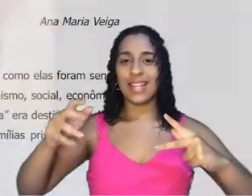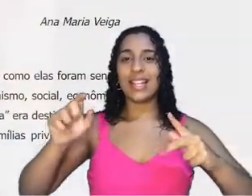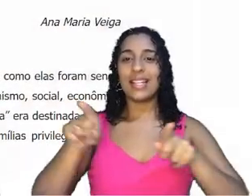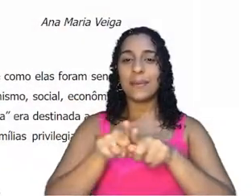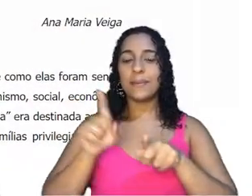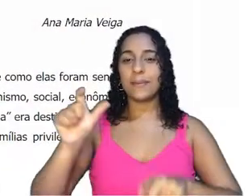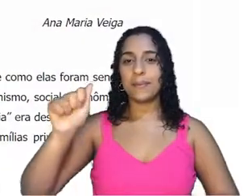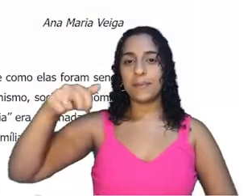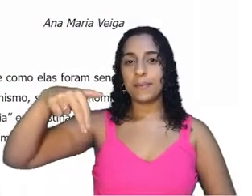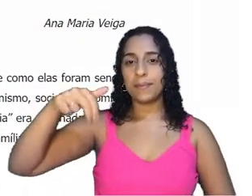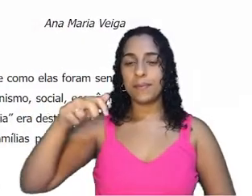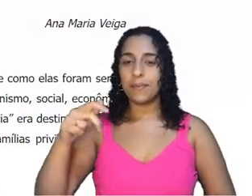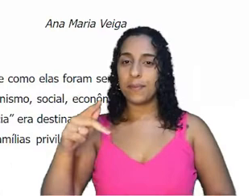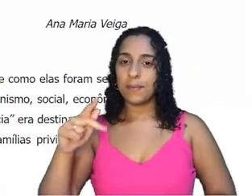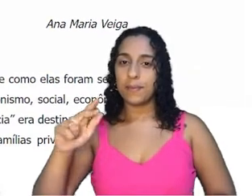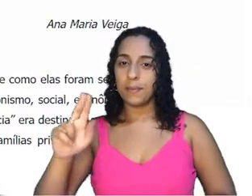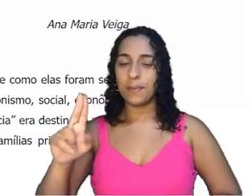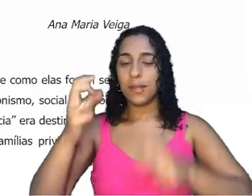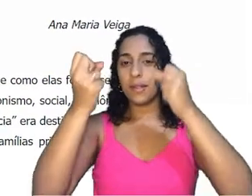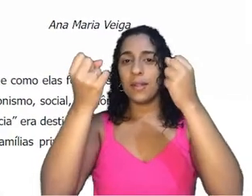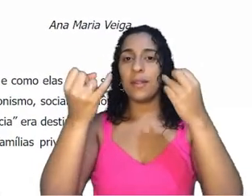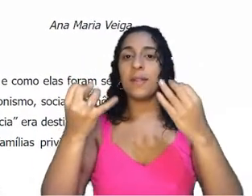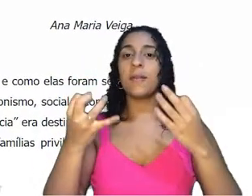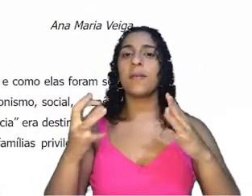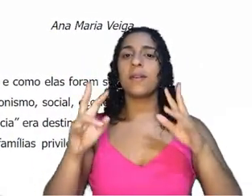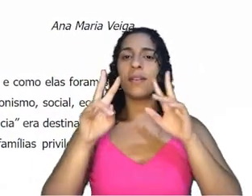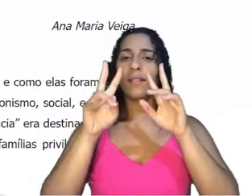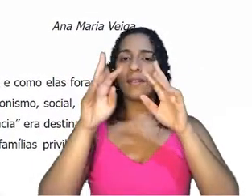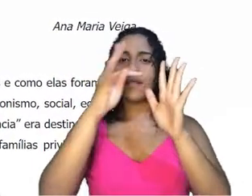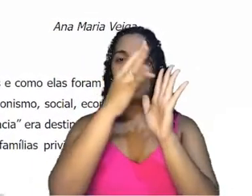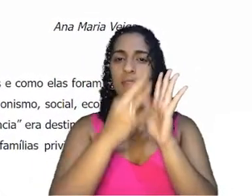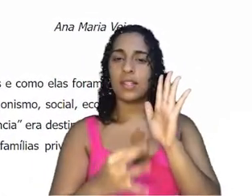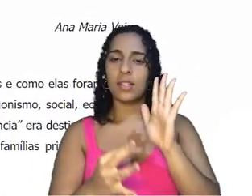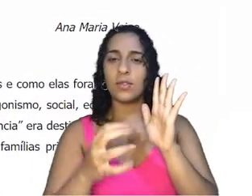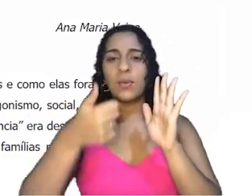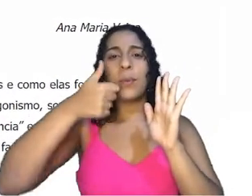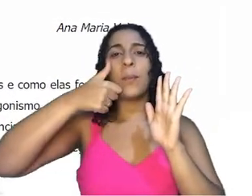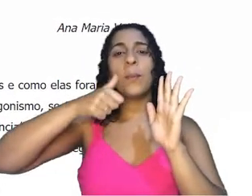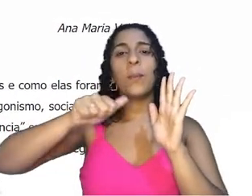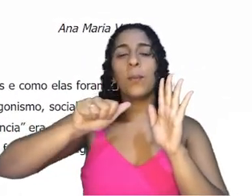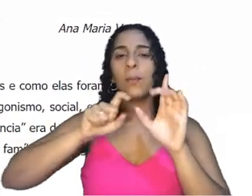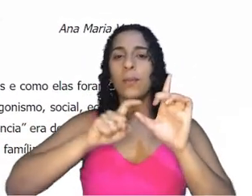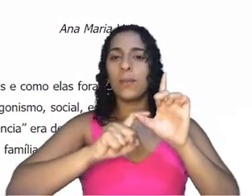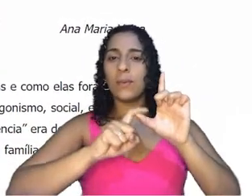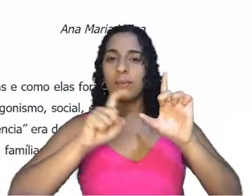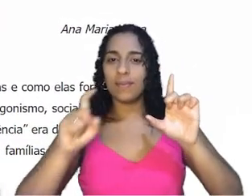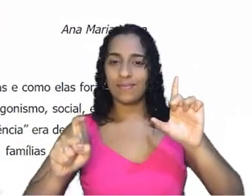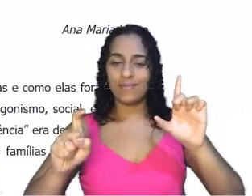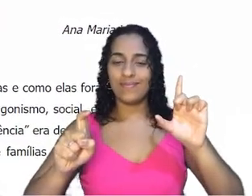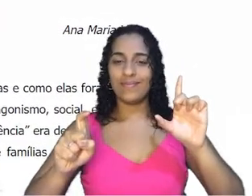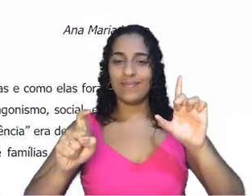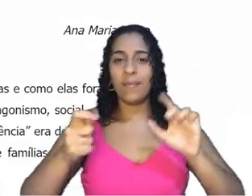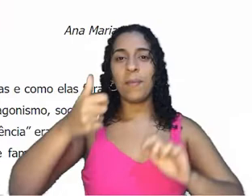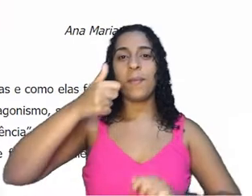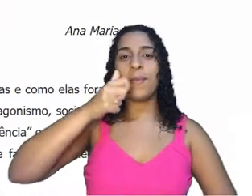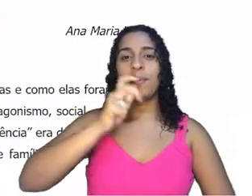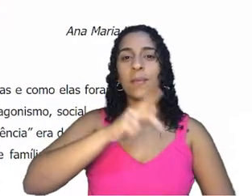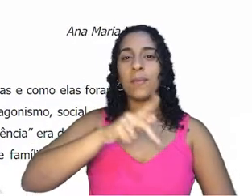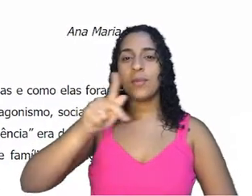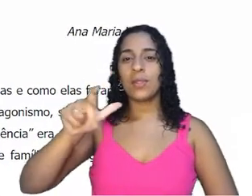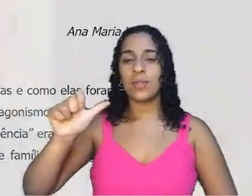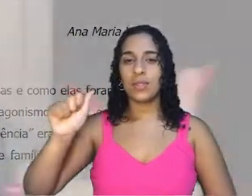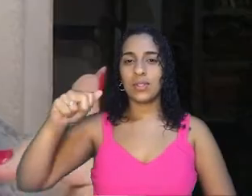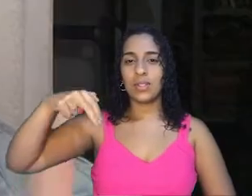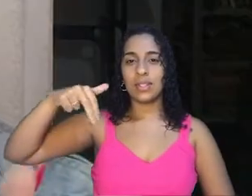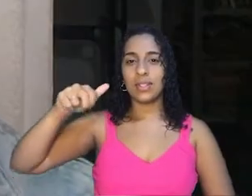sobre o texto mulheres no Independência da professora Ana Maria Veiga que é da Universidade Federal da